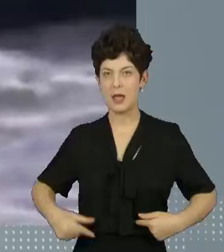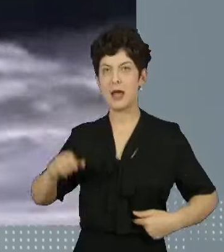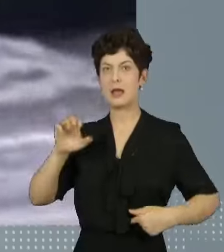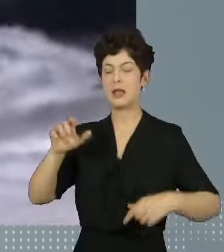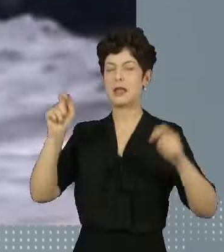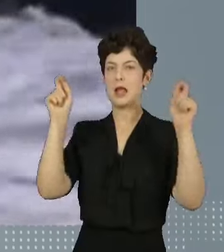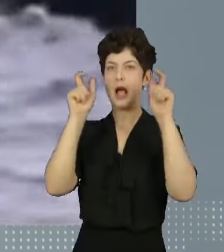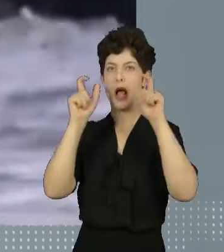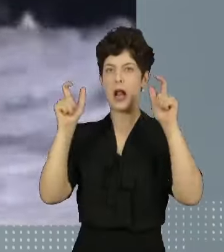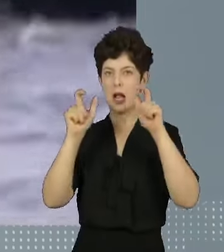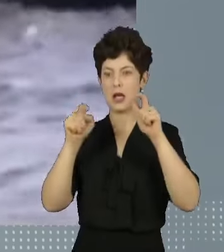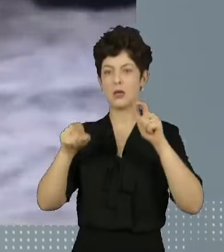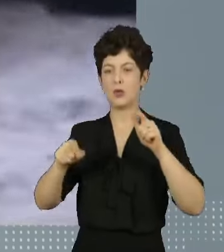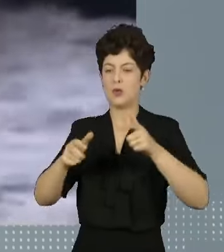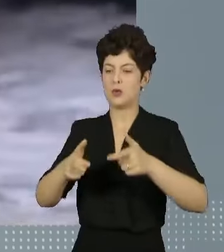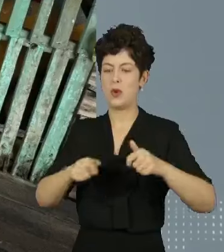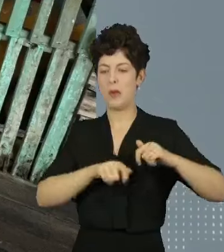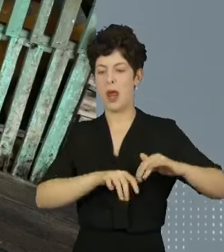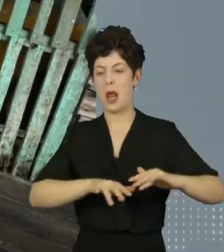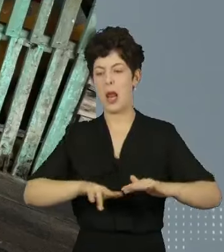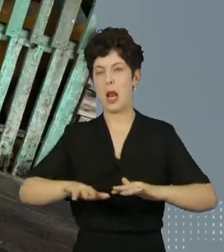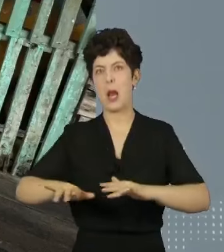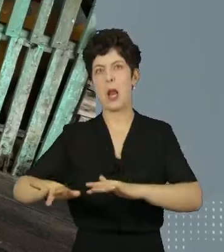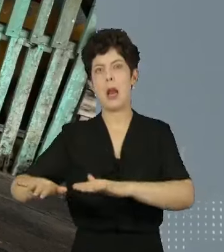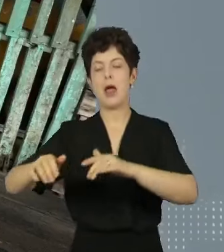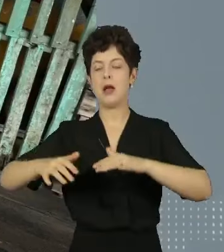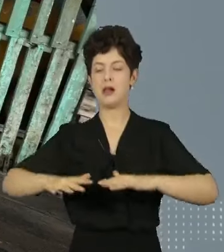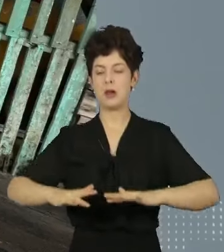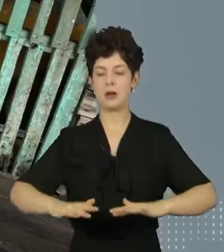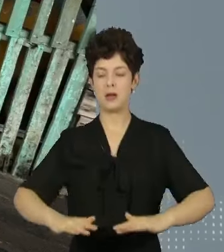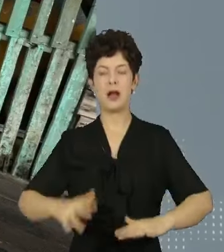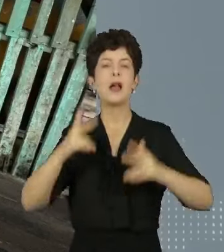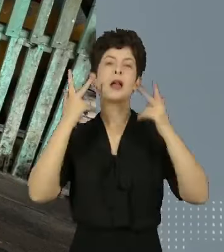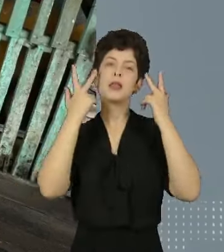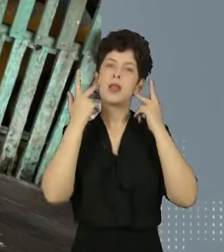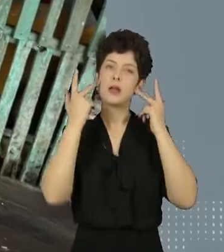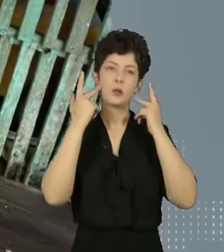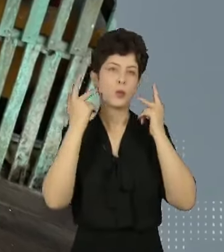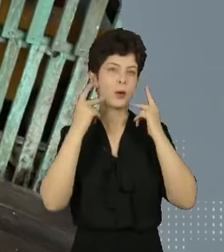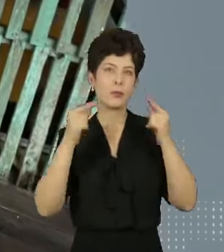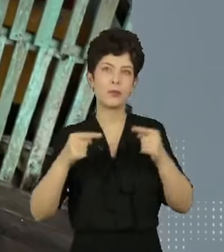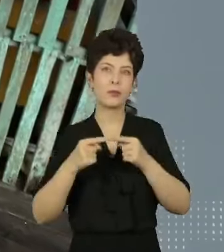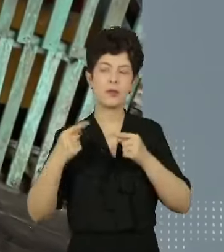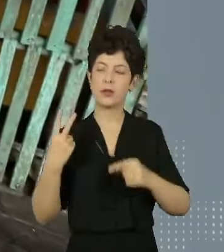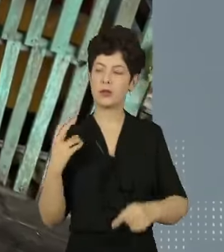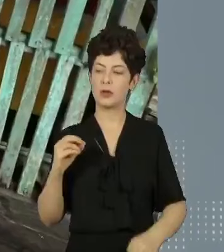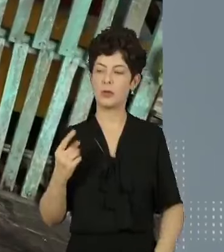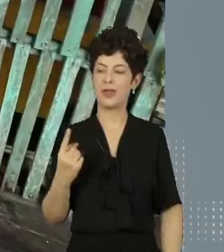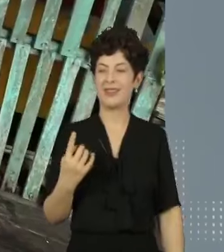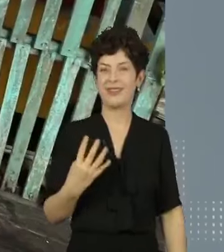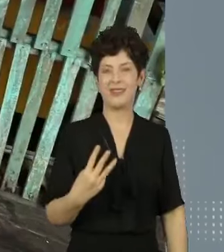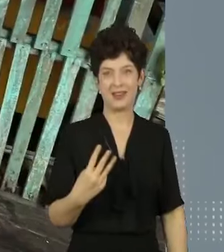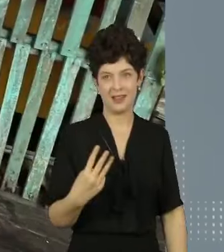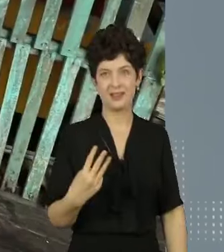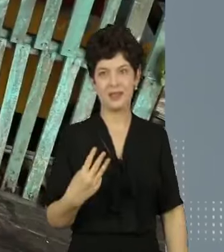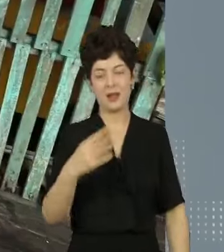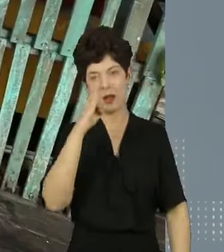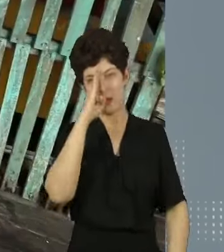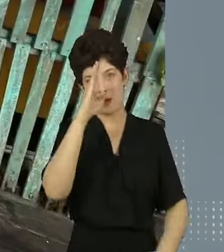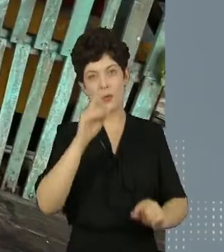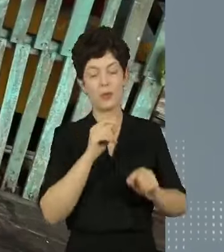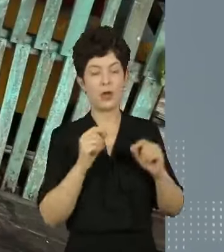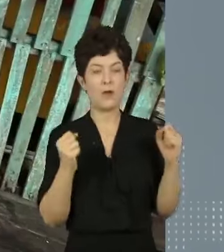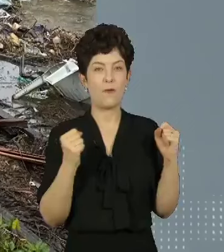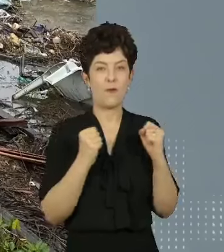segundo o órgão o avanço do Rio Amazonas na região é natural e é acompanhado desde 2013 principalmente no